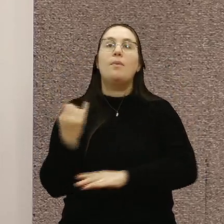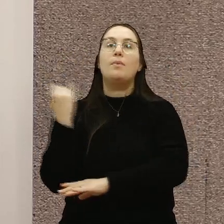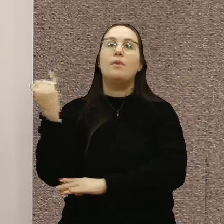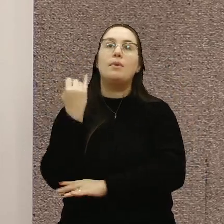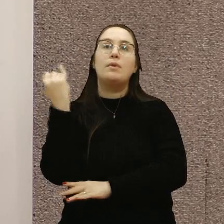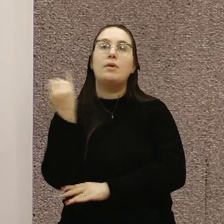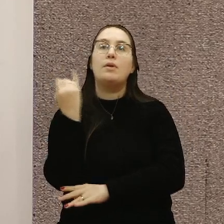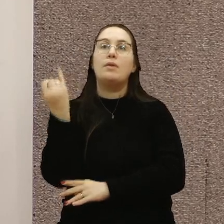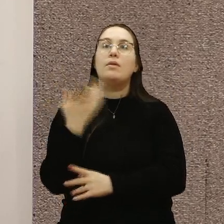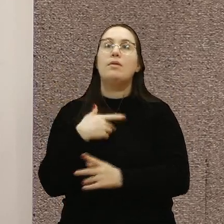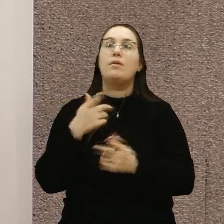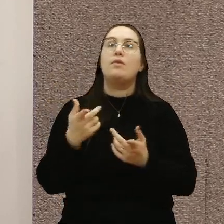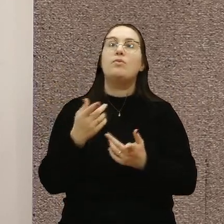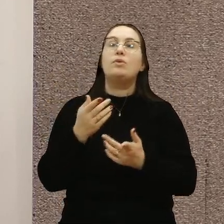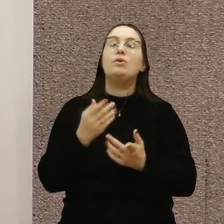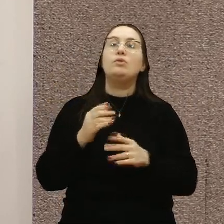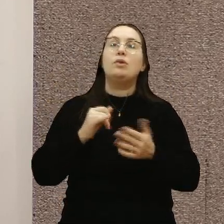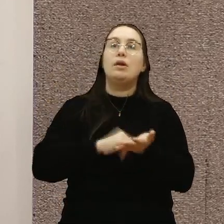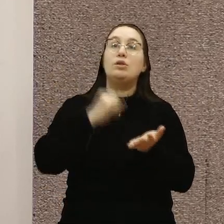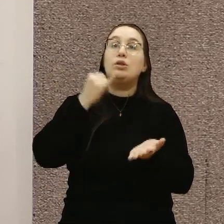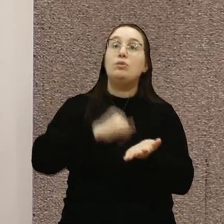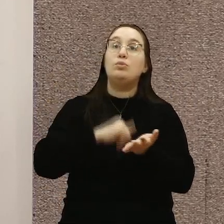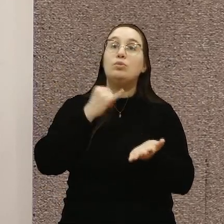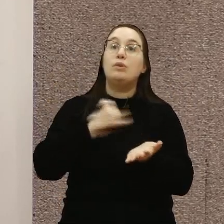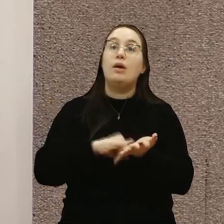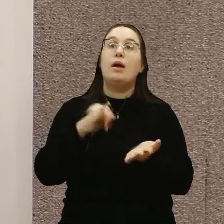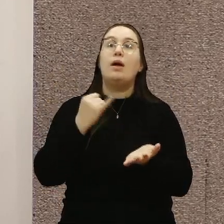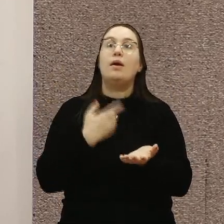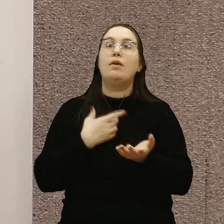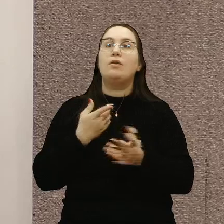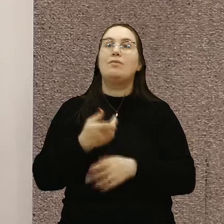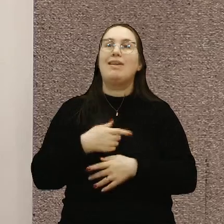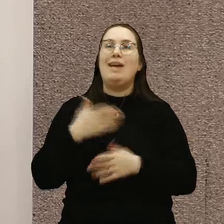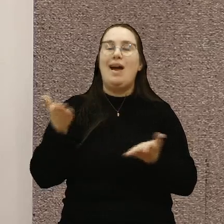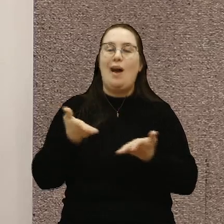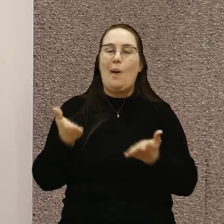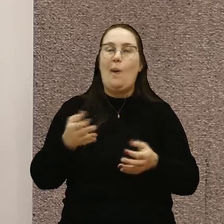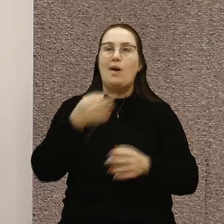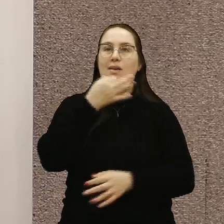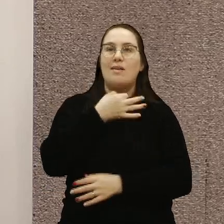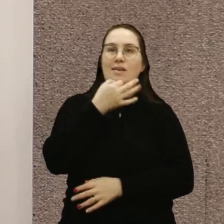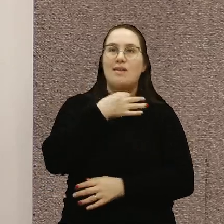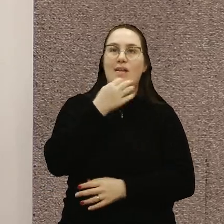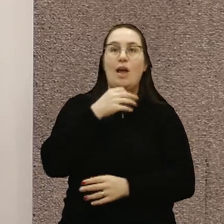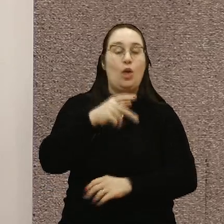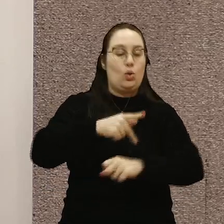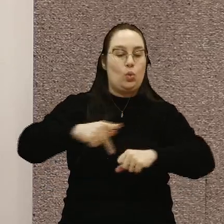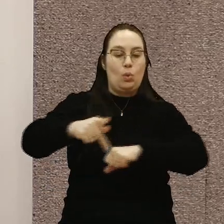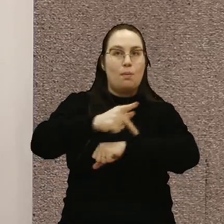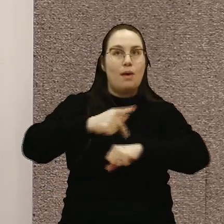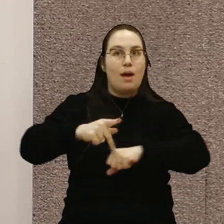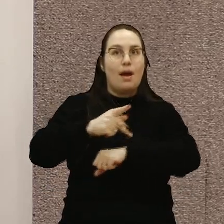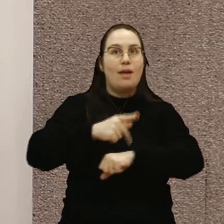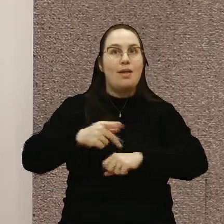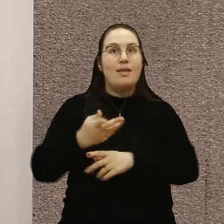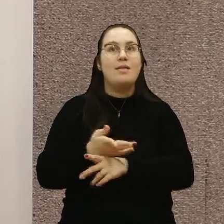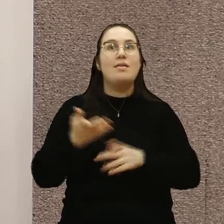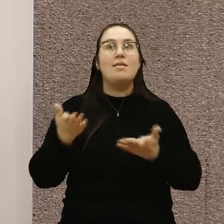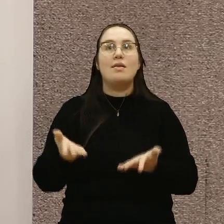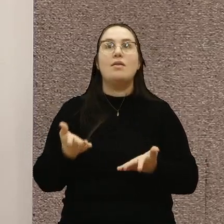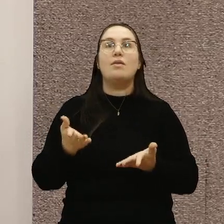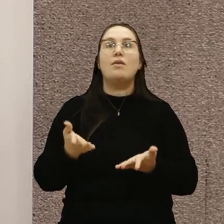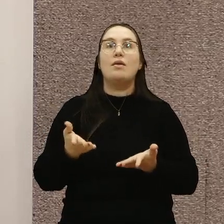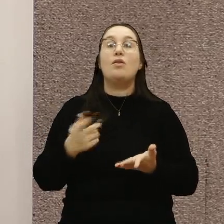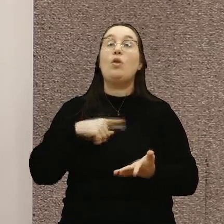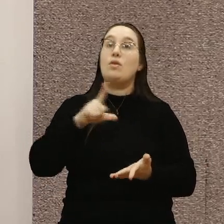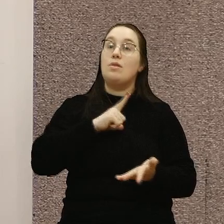como esse numa fase de transição tributária em que nós estamos enfrentando na nossa cidade e no país. Não é um privilégio de Caxias do Sul. Nós temos